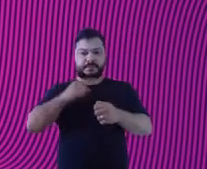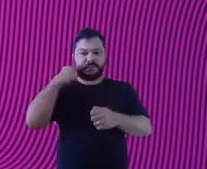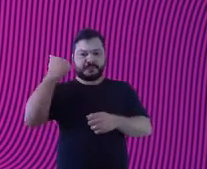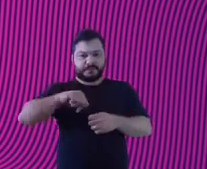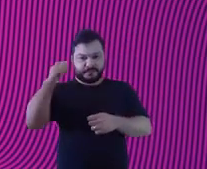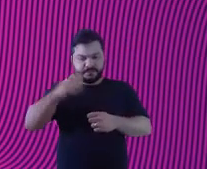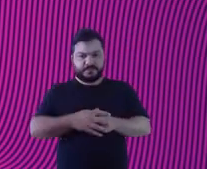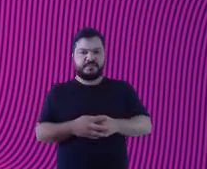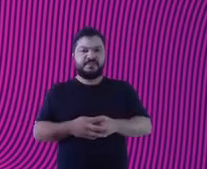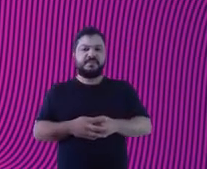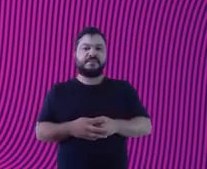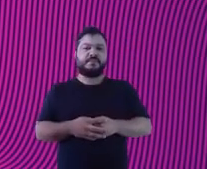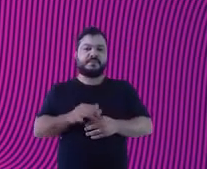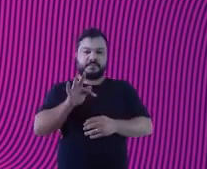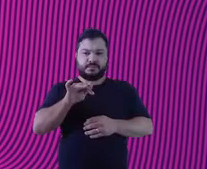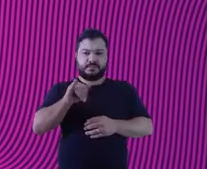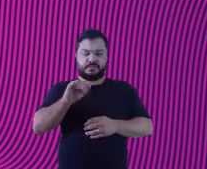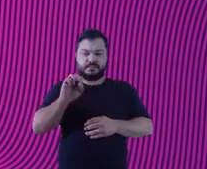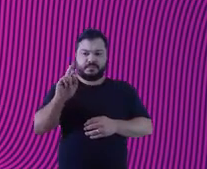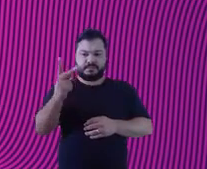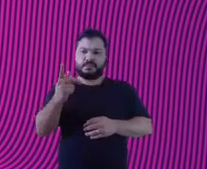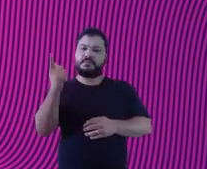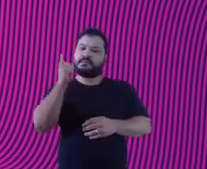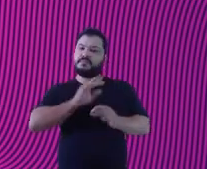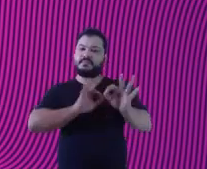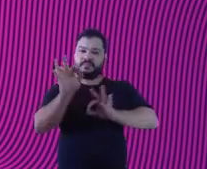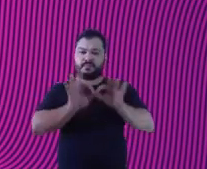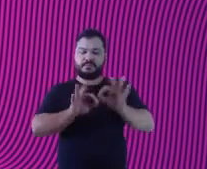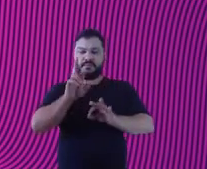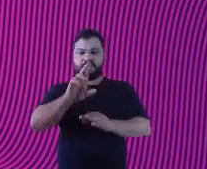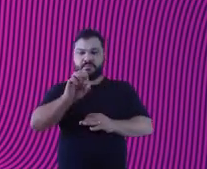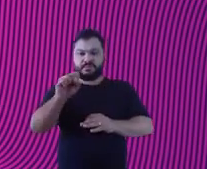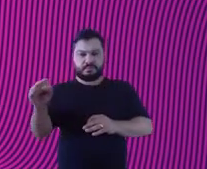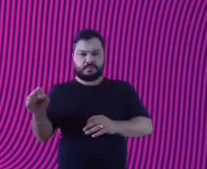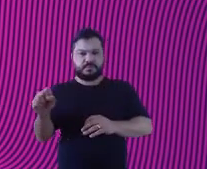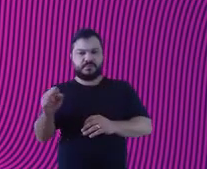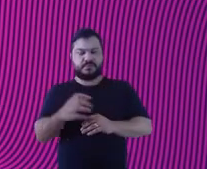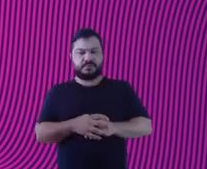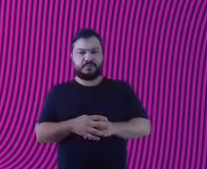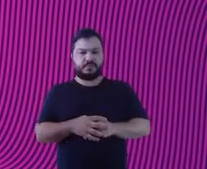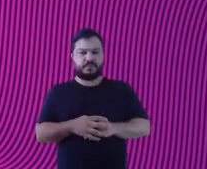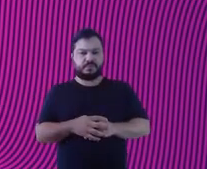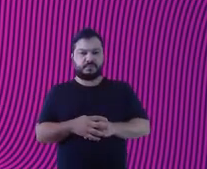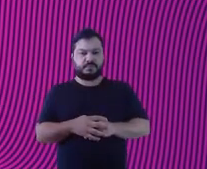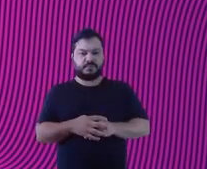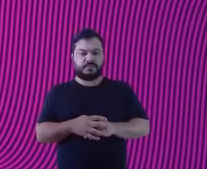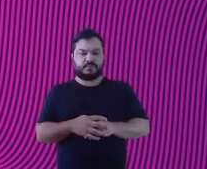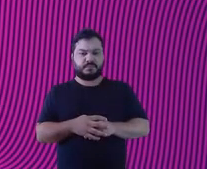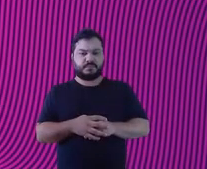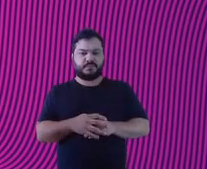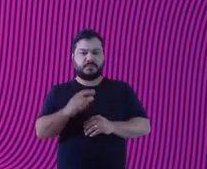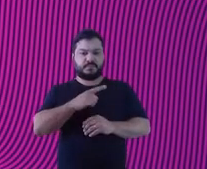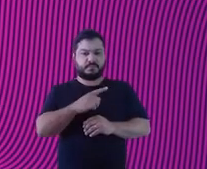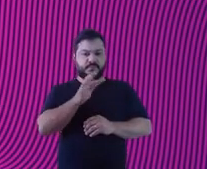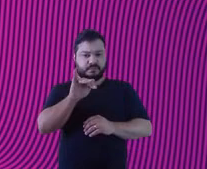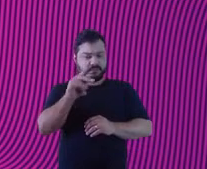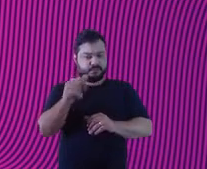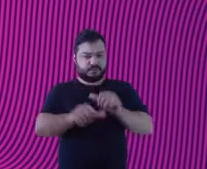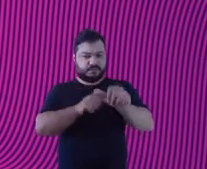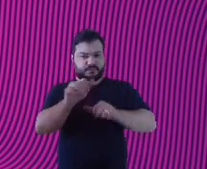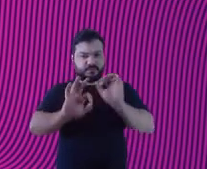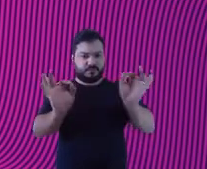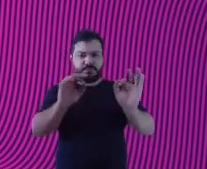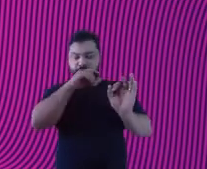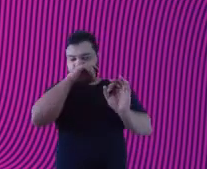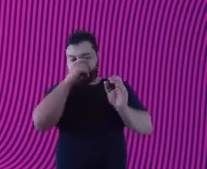do FISH e conseguiu classificar o RSS, era um paciente que tinha um FISH sem alterações de alto risco,